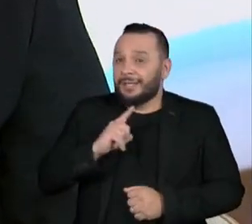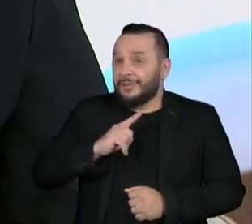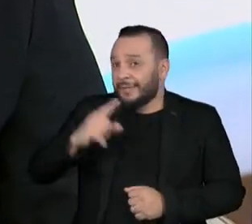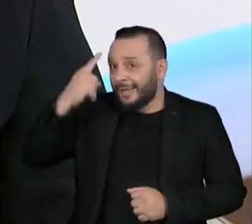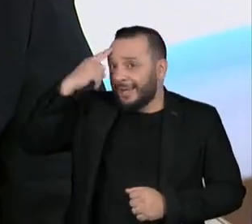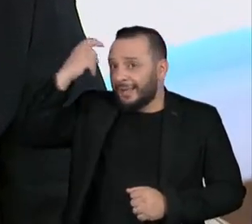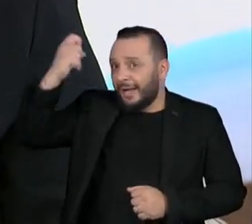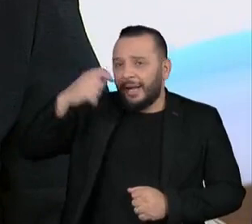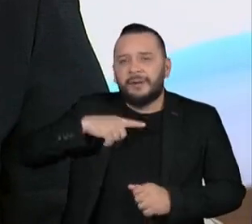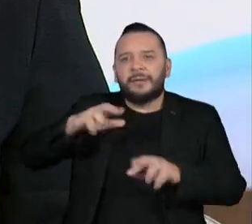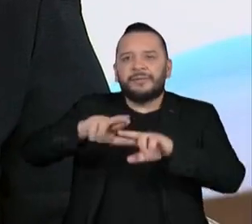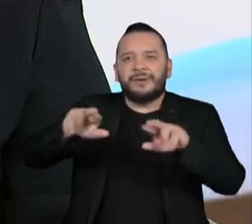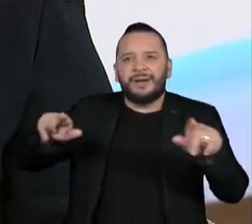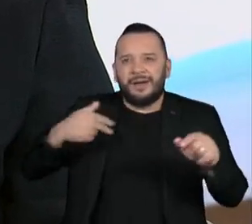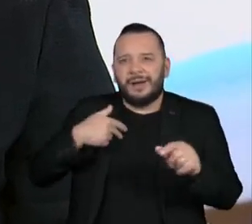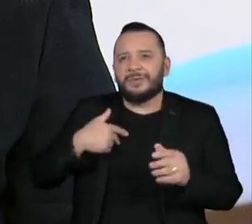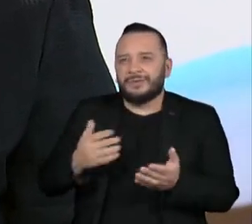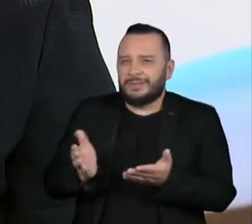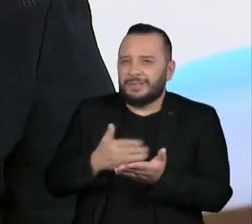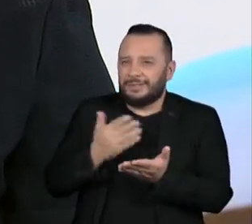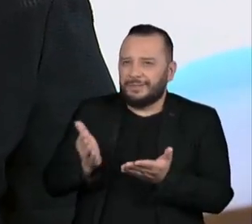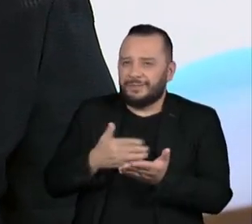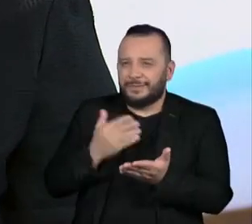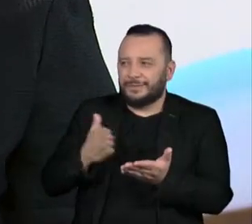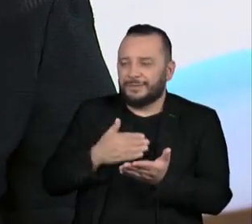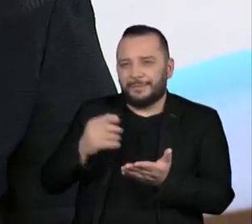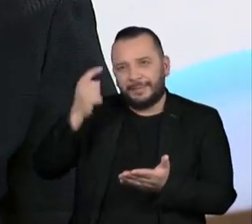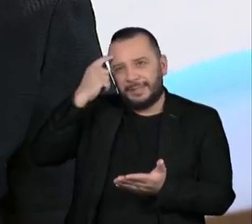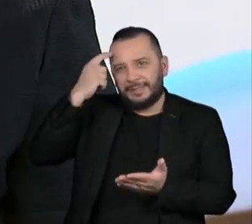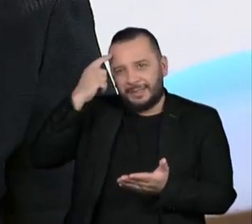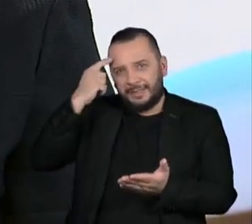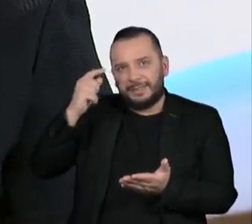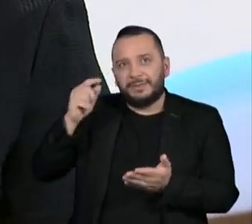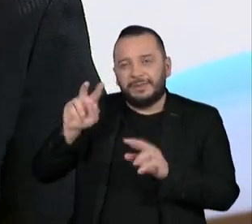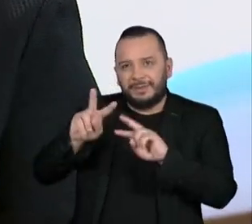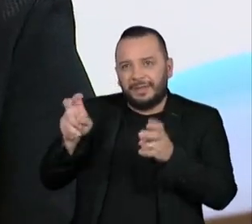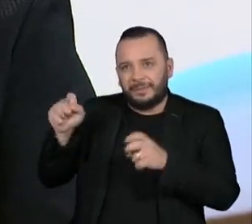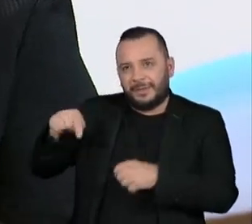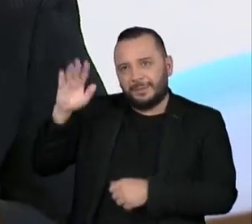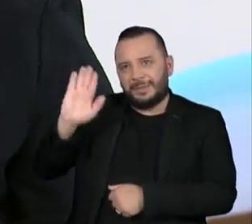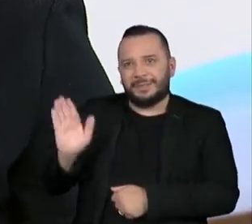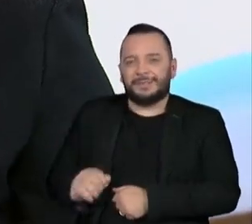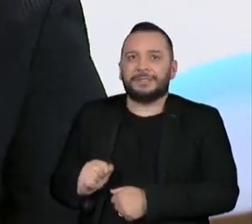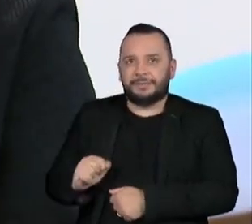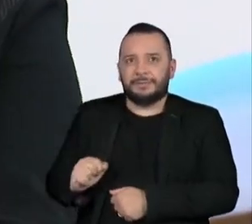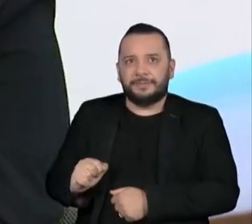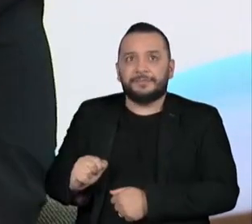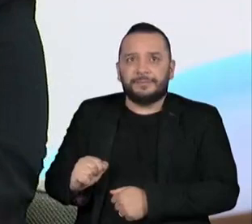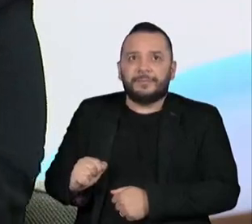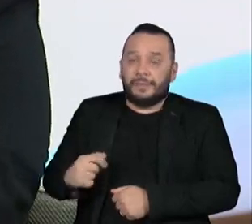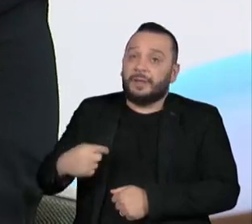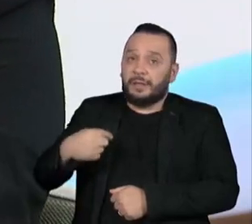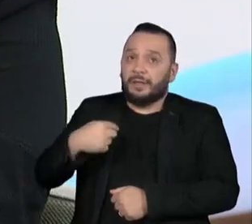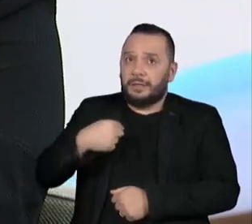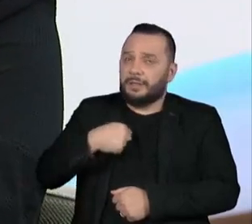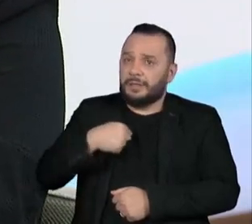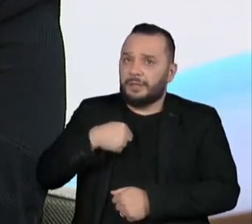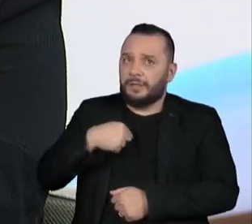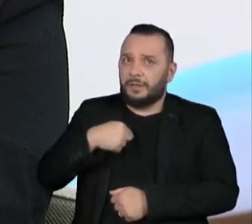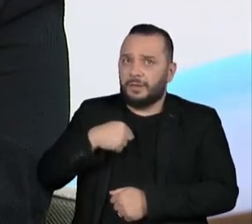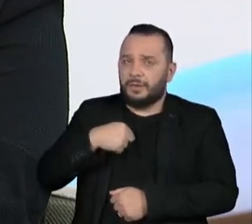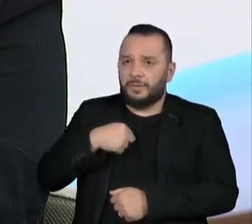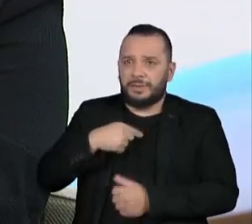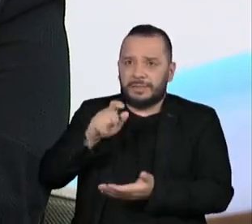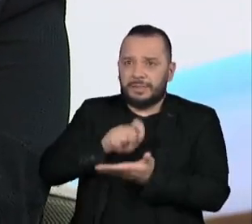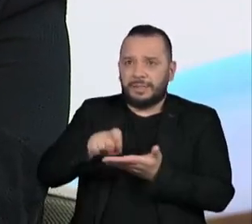ideias para muitos livros passados no Brasil. Eu ia dizer livros brasileiros, mas este livro será, acima de tudo, um